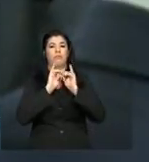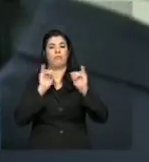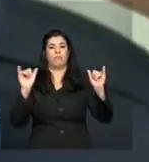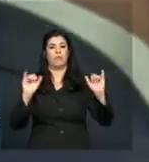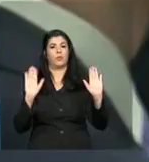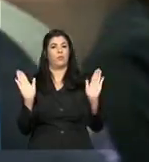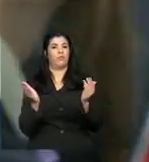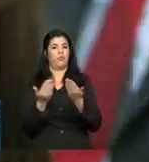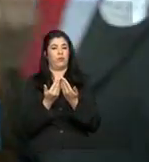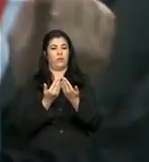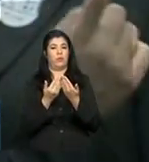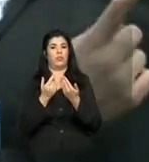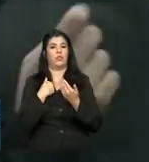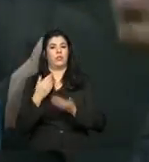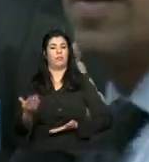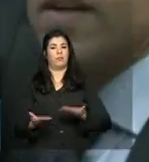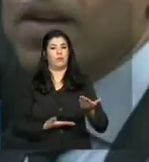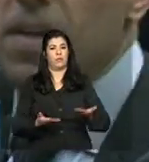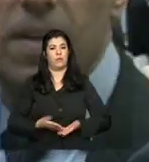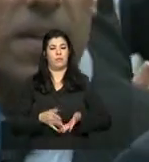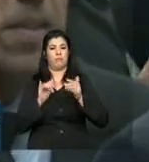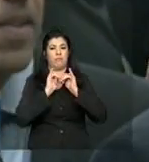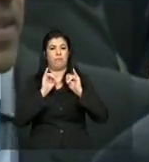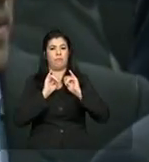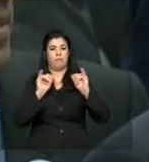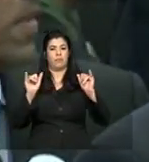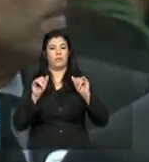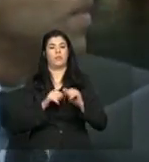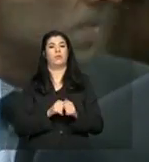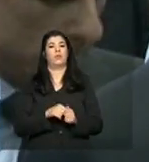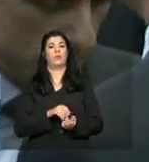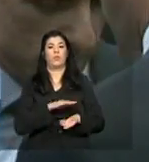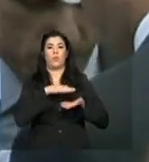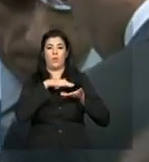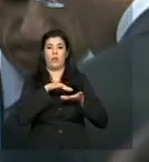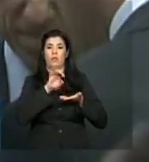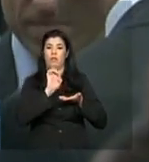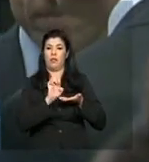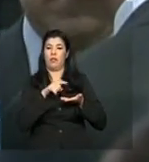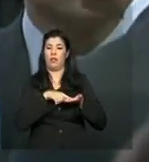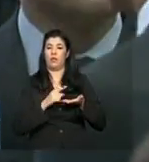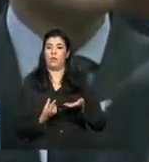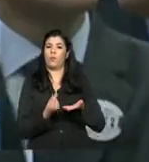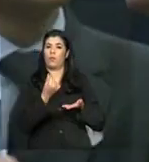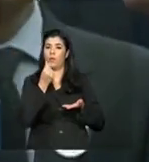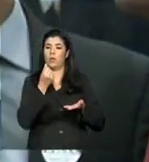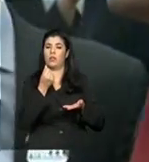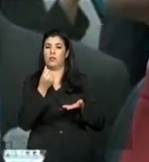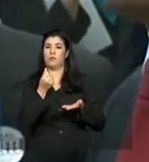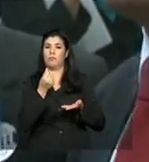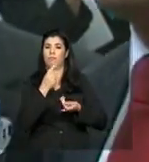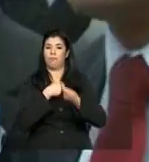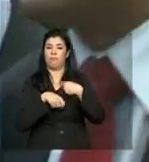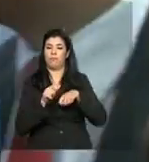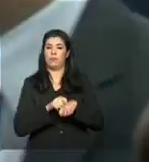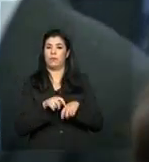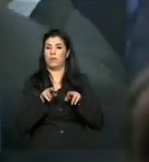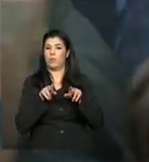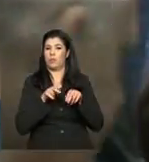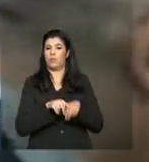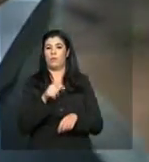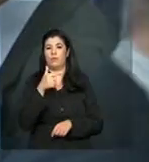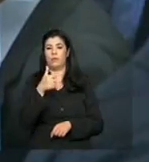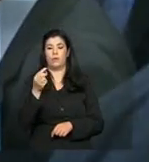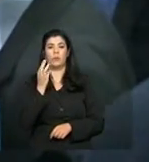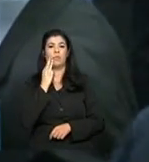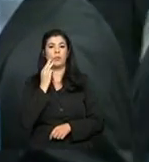de concessão de serviço público de transmissão de energia elétrica referente ao leilão do lote E, com valor de receita anual permitida igual a R$ 22 milhões